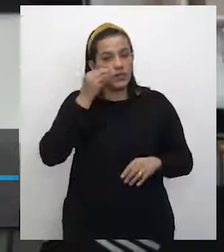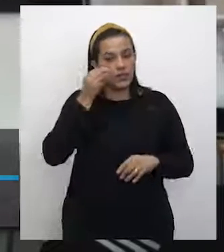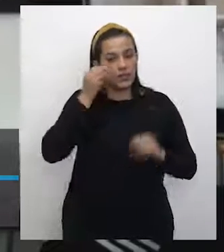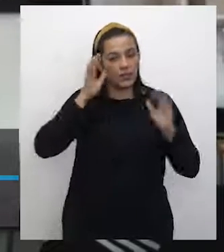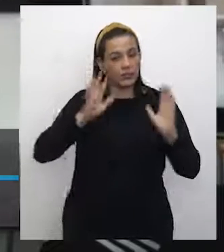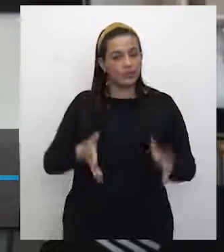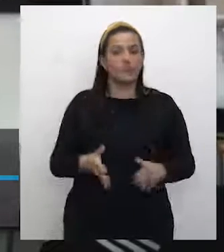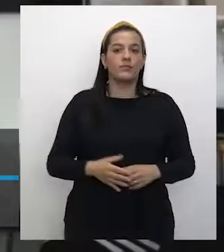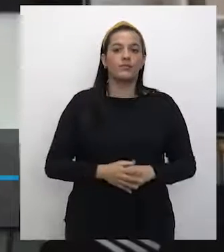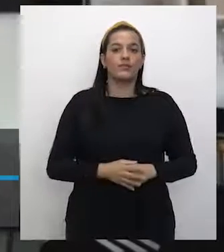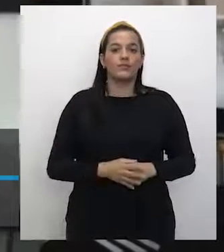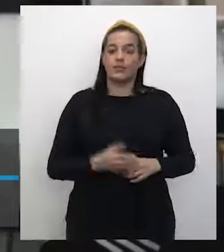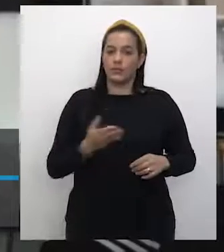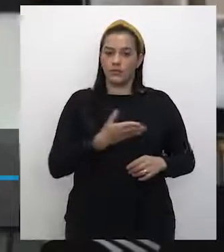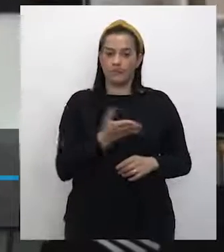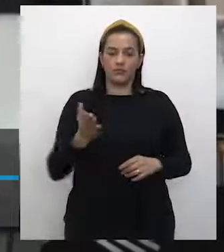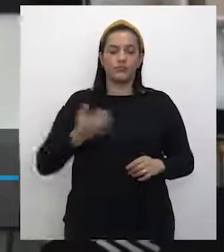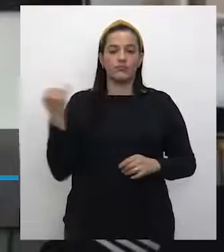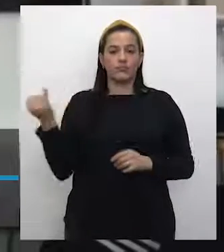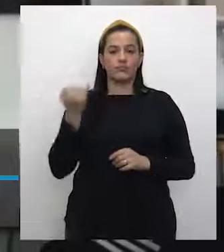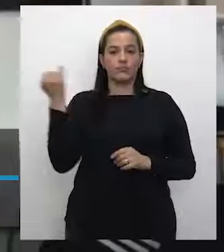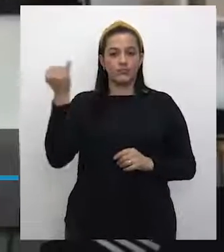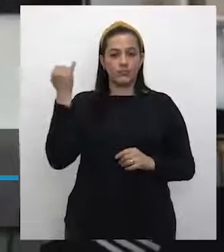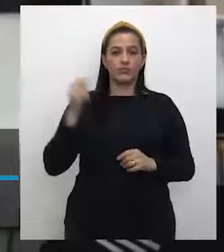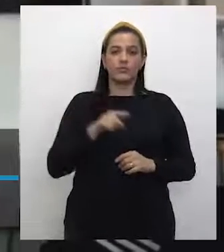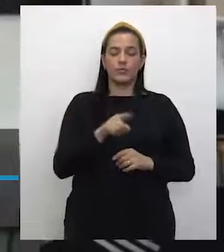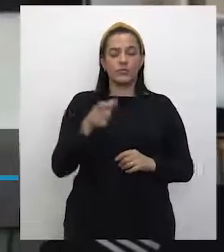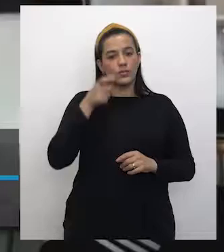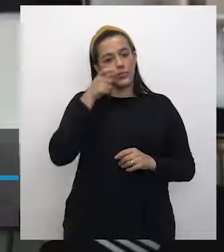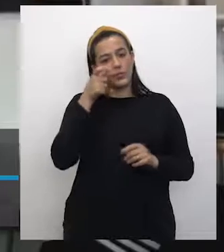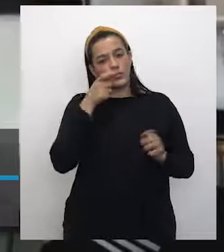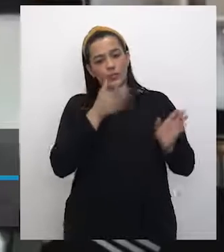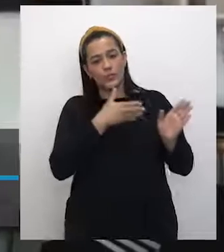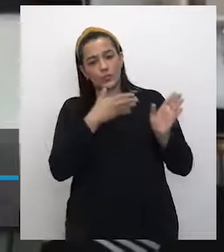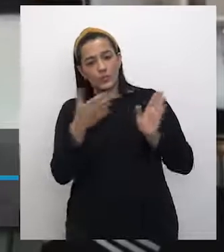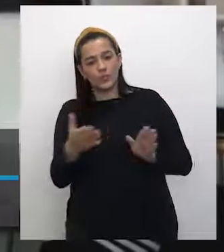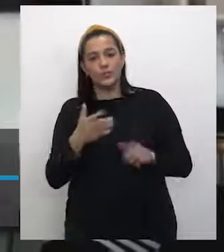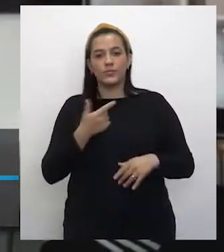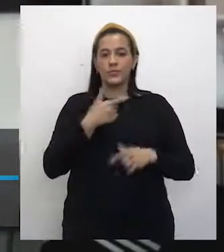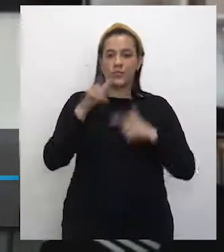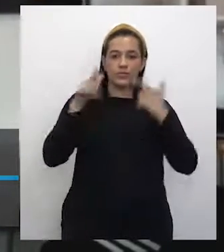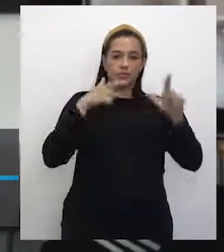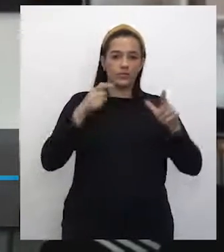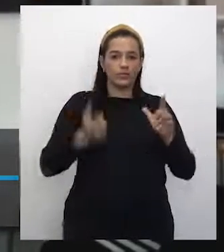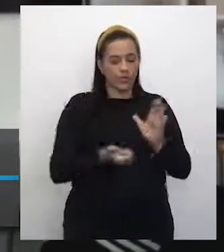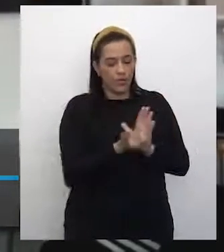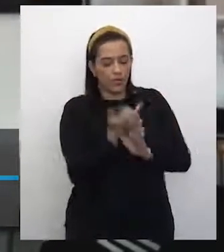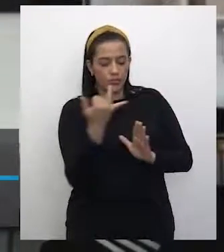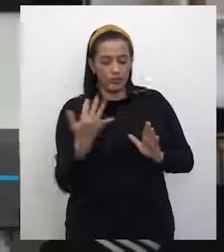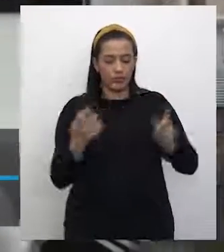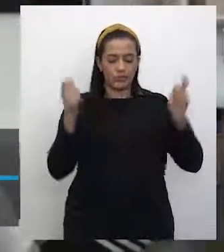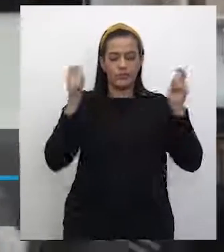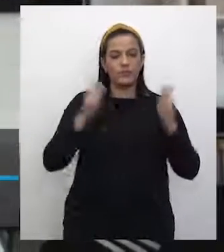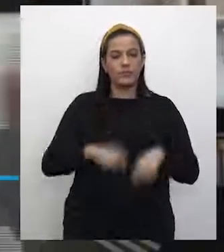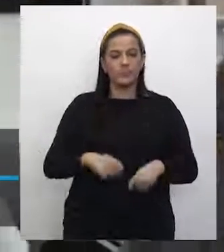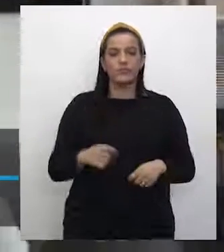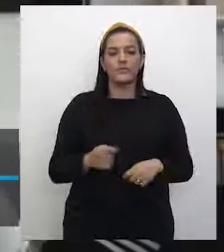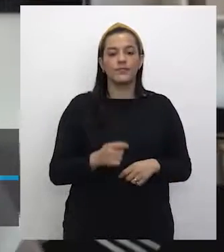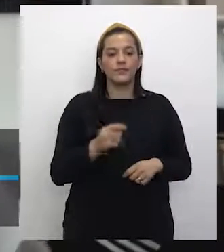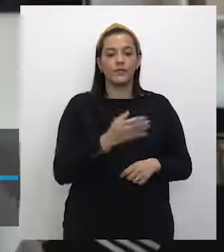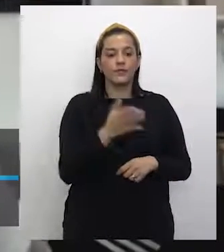fazer essas plaquinhas. É importante que vocês vejam com outras quantidades, né? Vejam